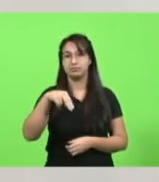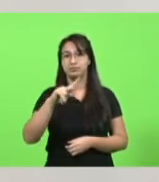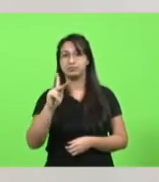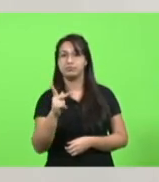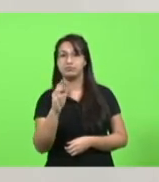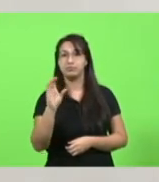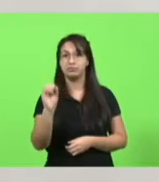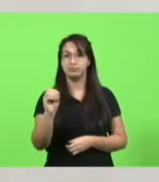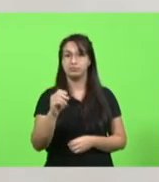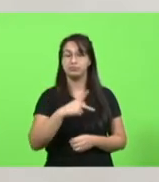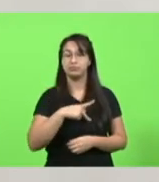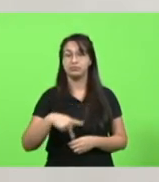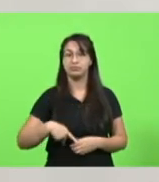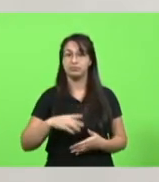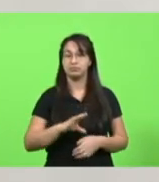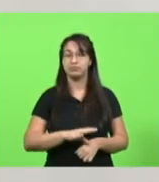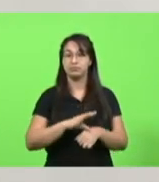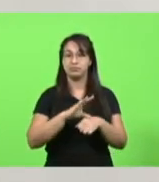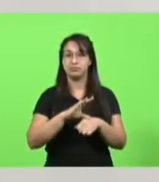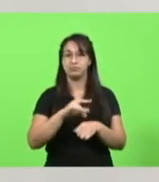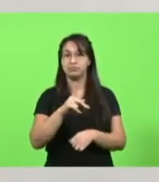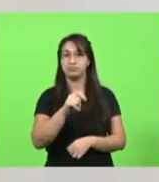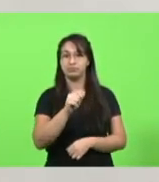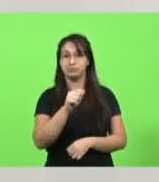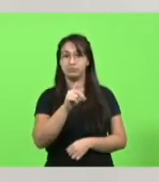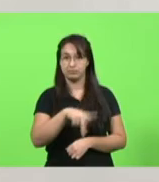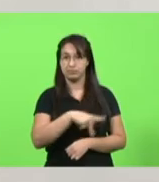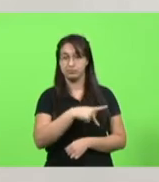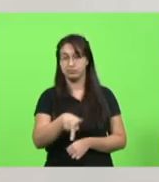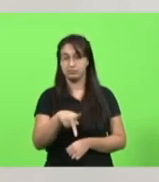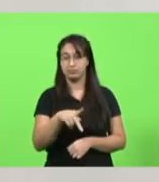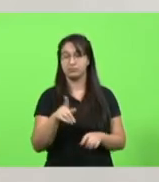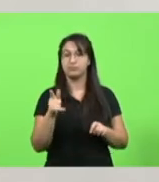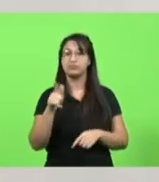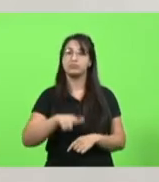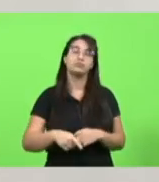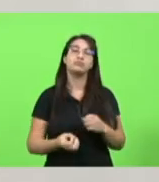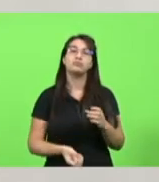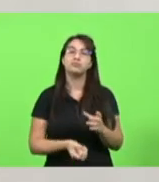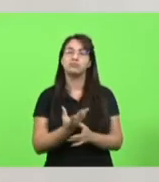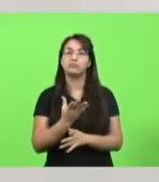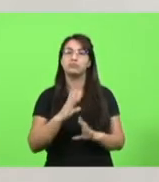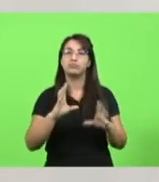de Pastores de Criciúma e fundador da